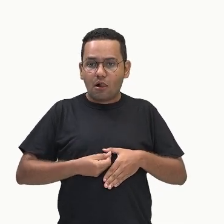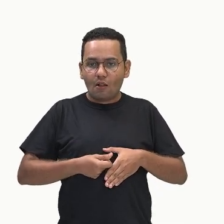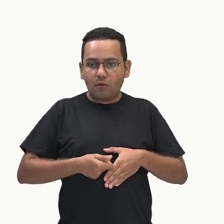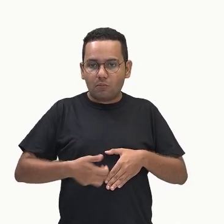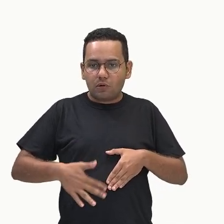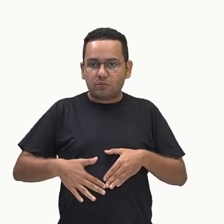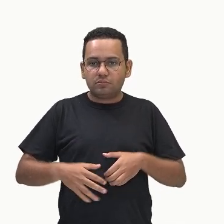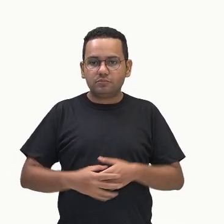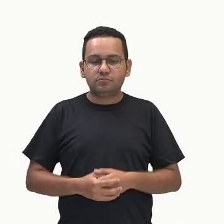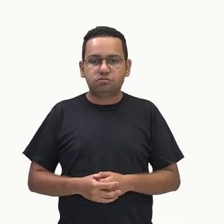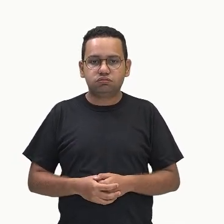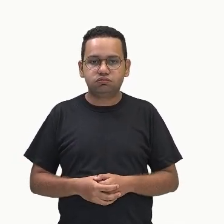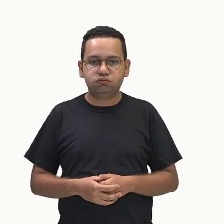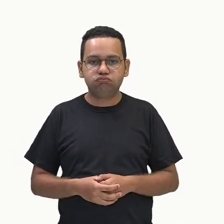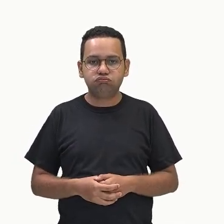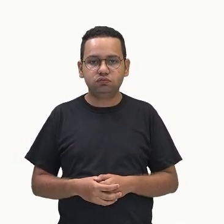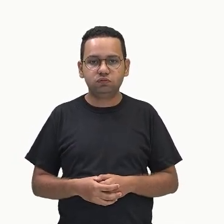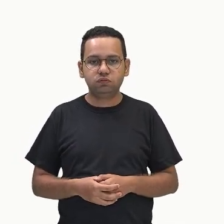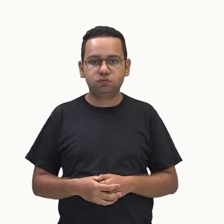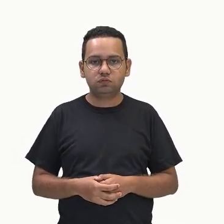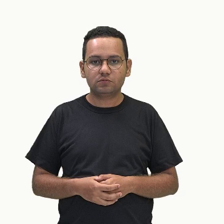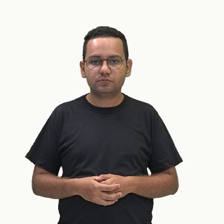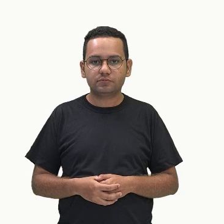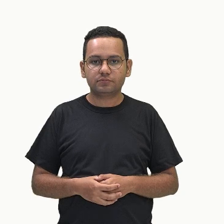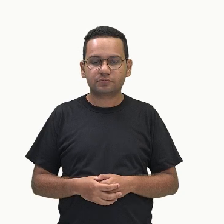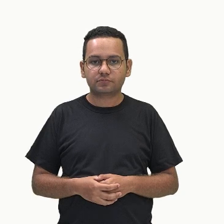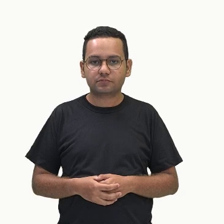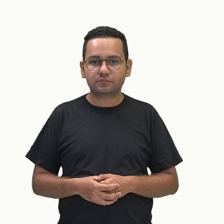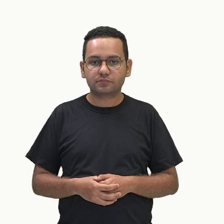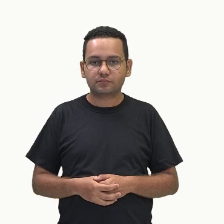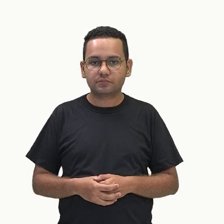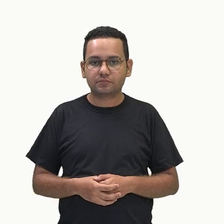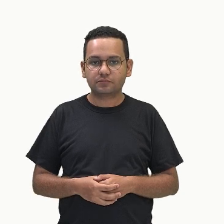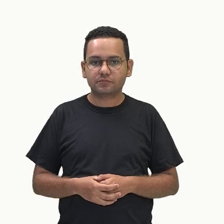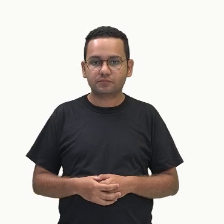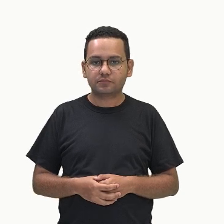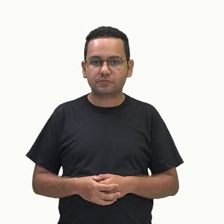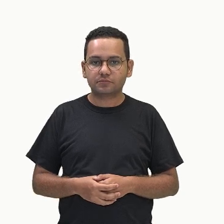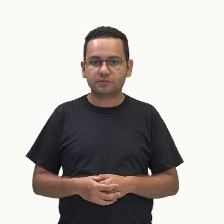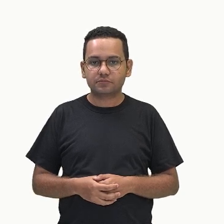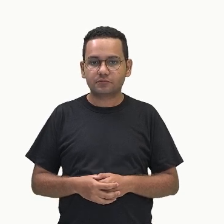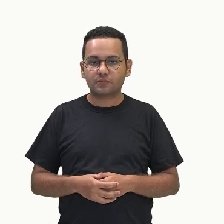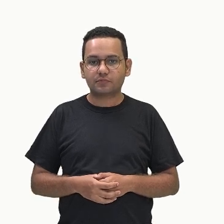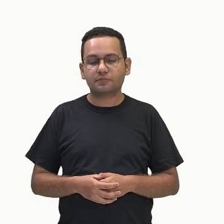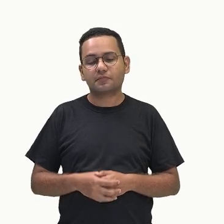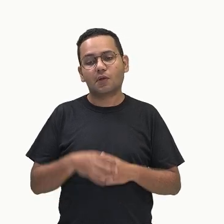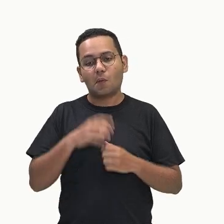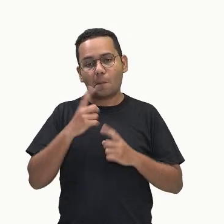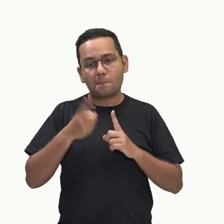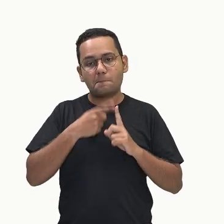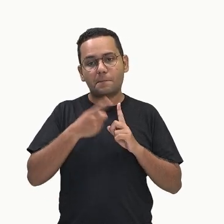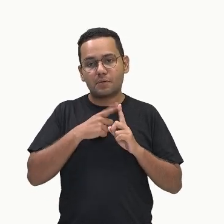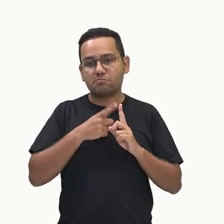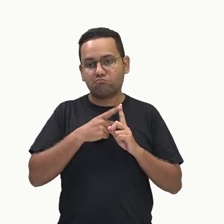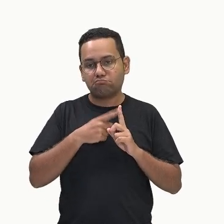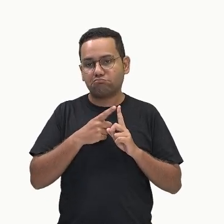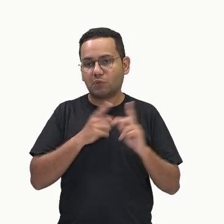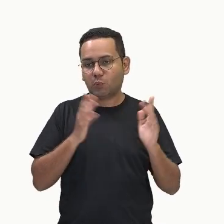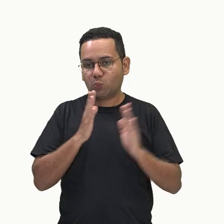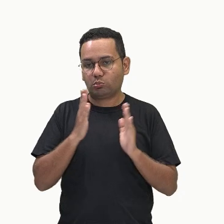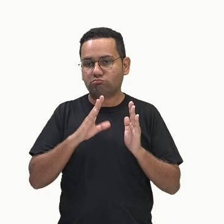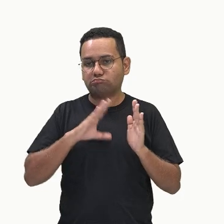a menstruação, ela é caracterizada pelo ciclo menstrual, pelo primeiro dia de